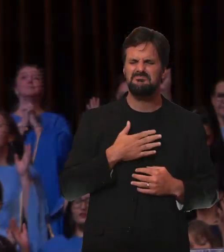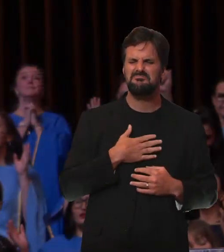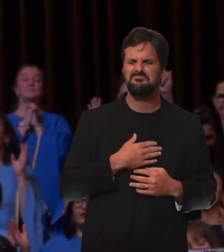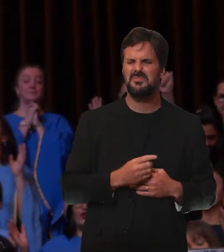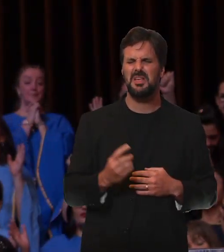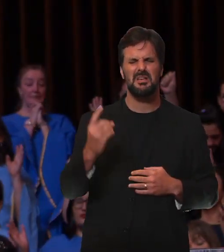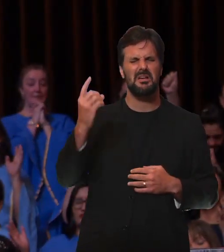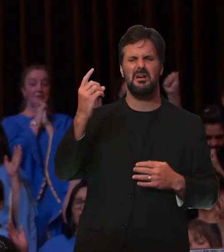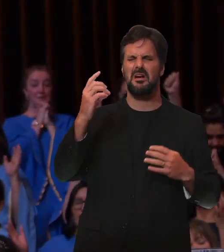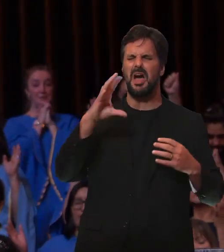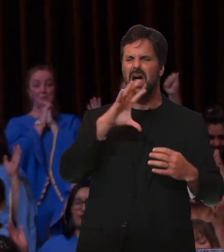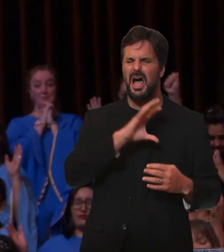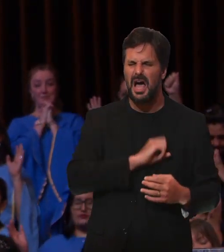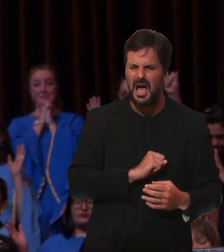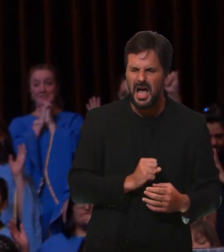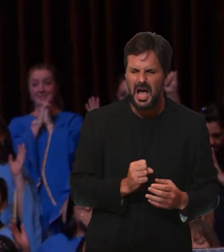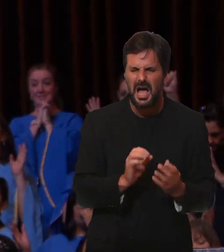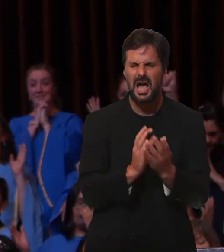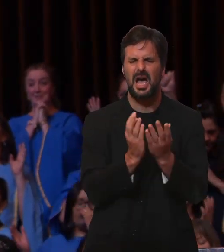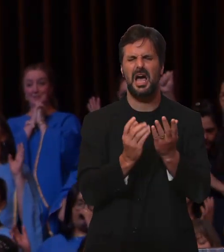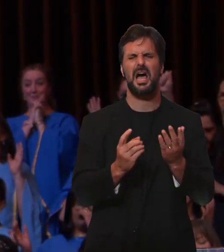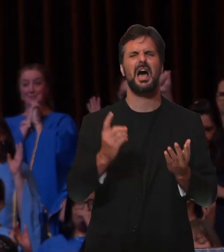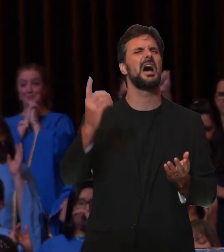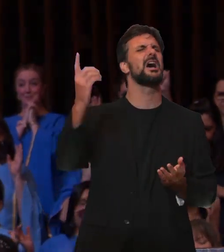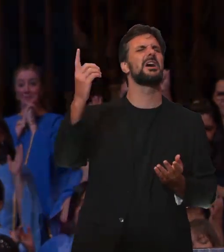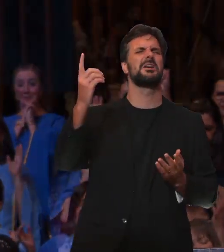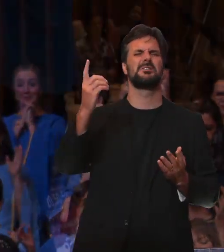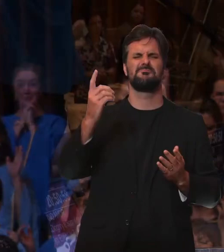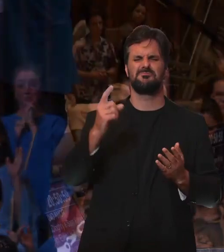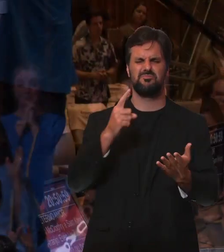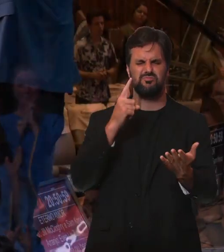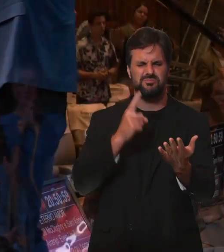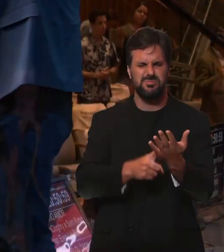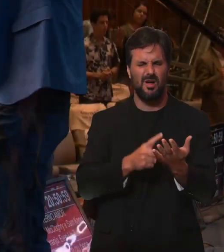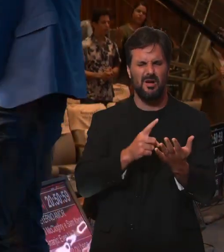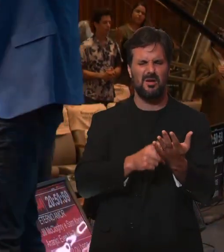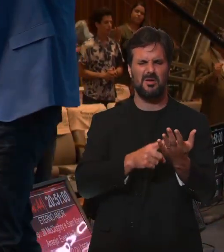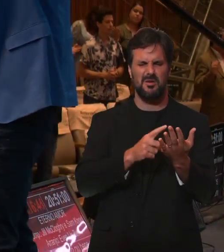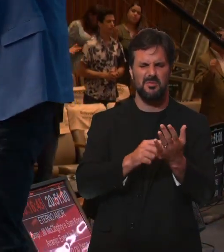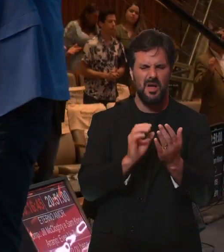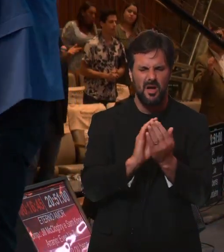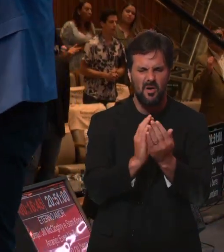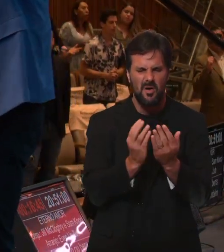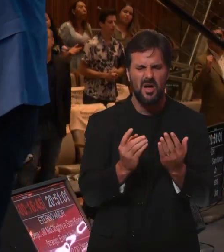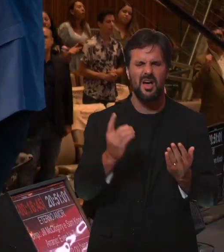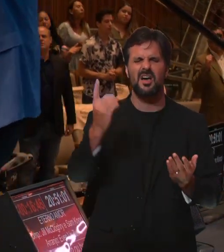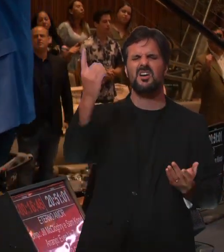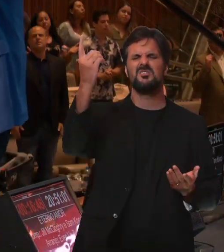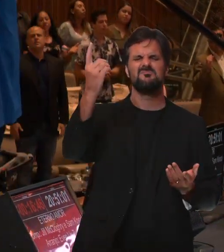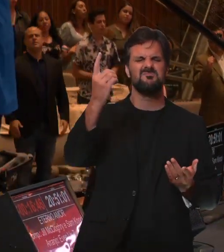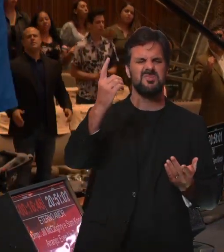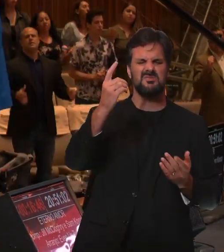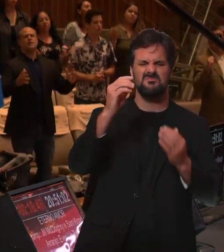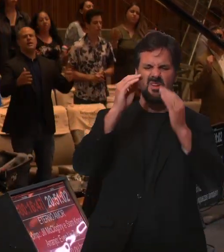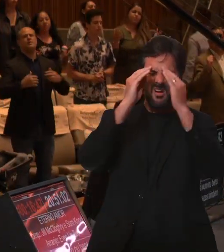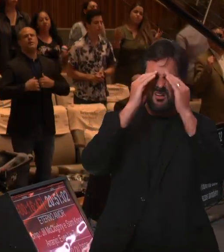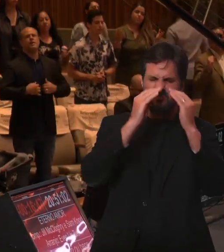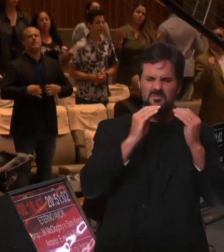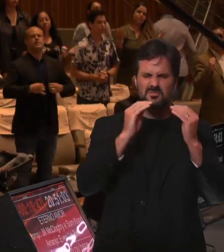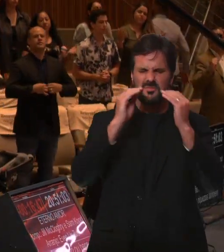palavra. Eu me comprometo com a tua palavra. Me ajude a